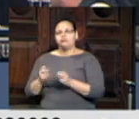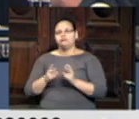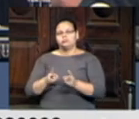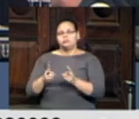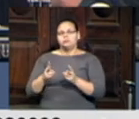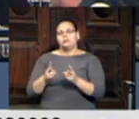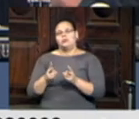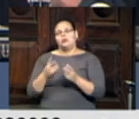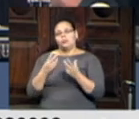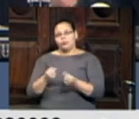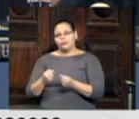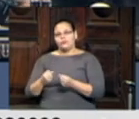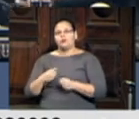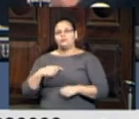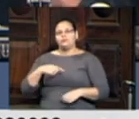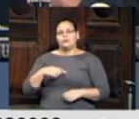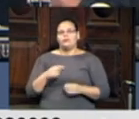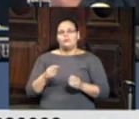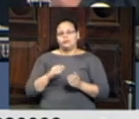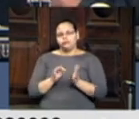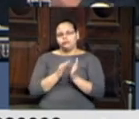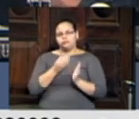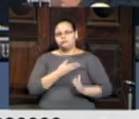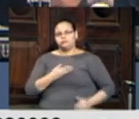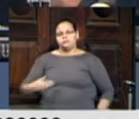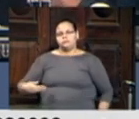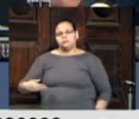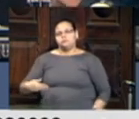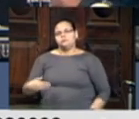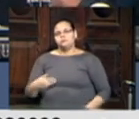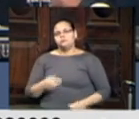estão. Aprovado, vai à promulgação.